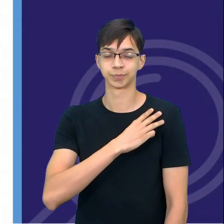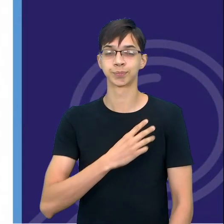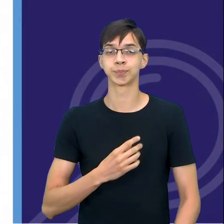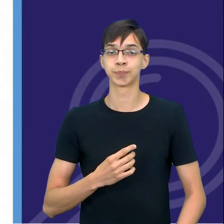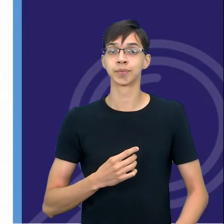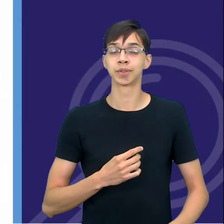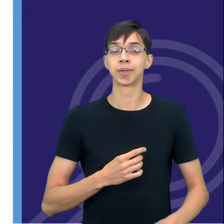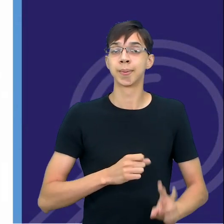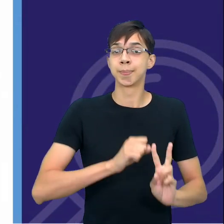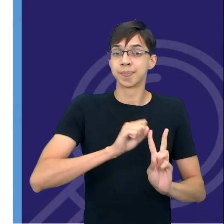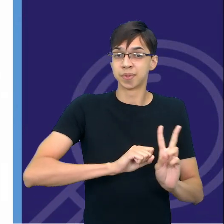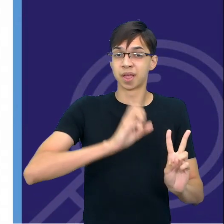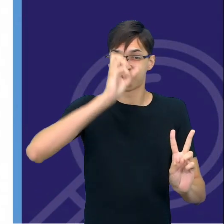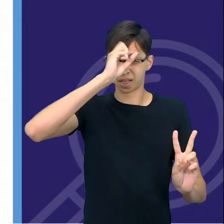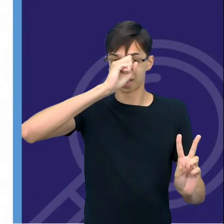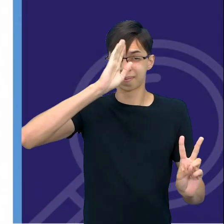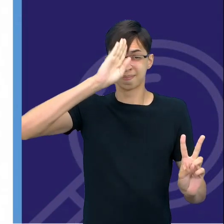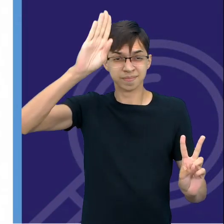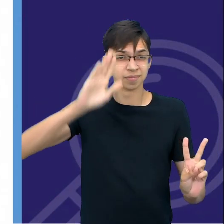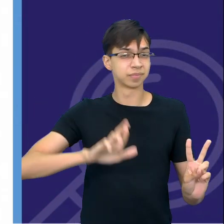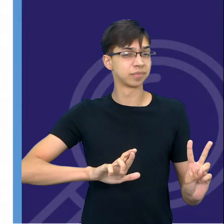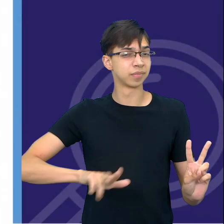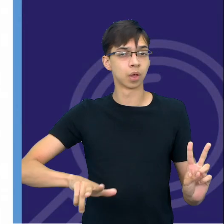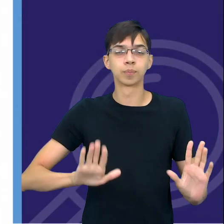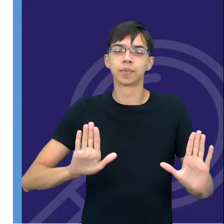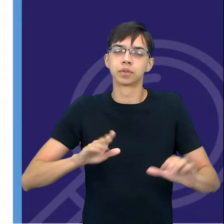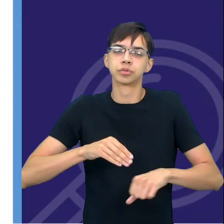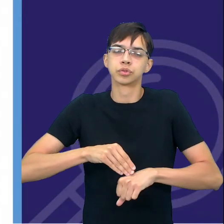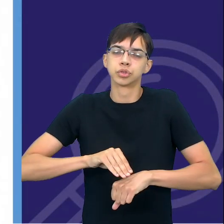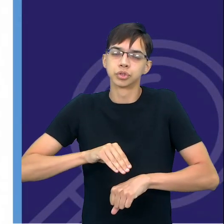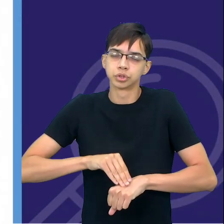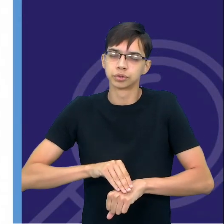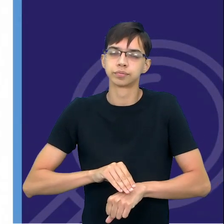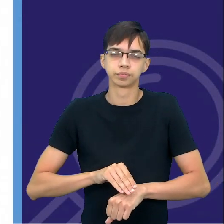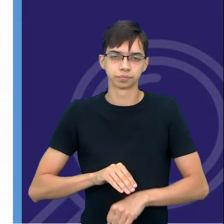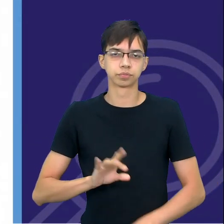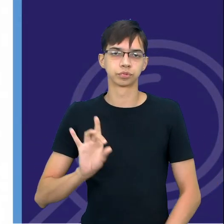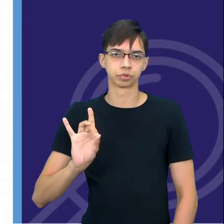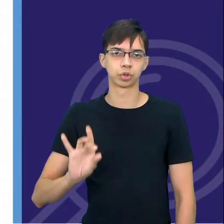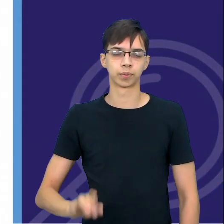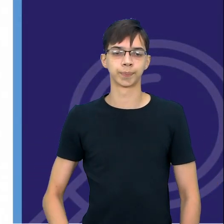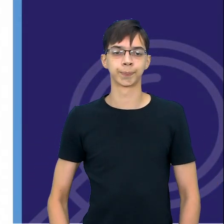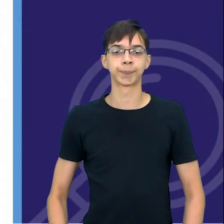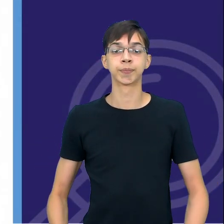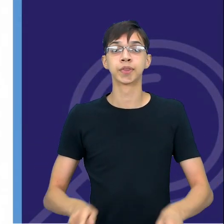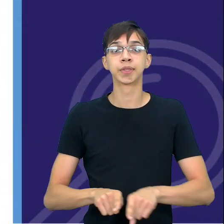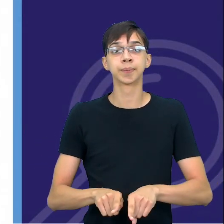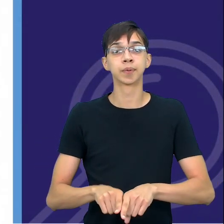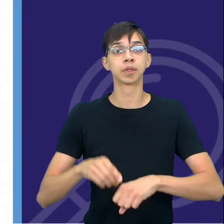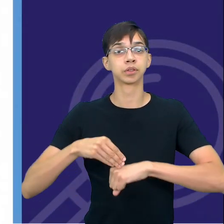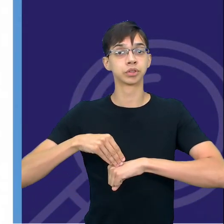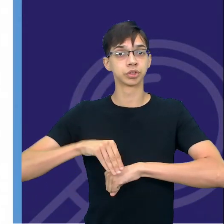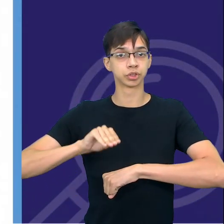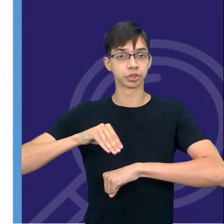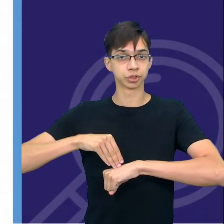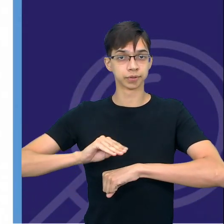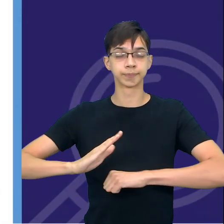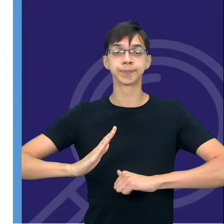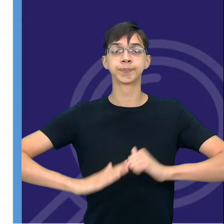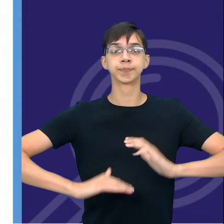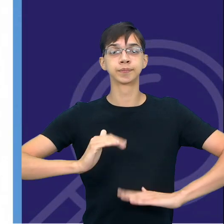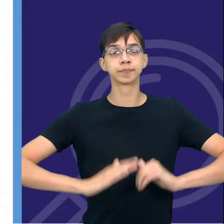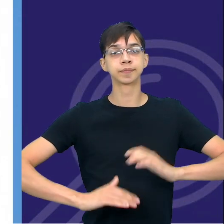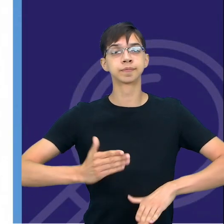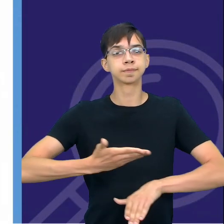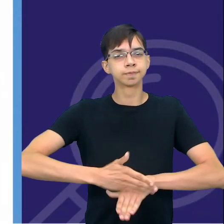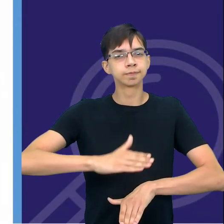uma sugestão de retomada. E aí, para a sugestão da habilidade, eu trago uma atividade que